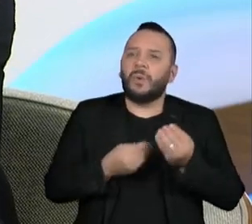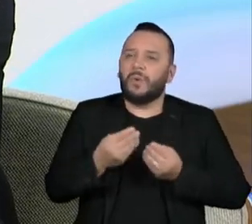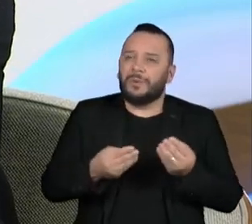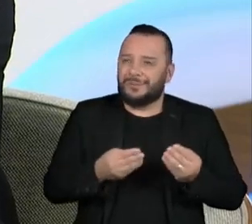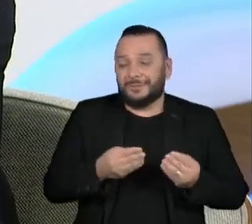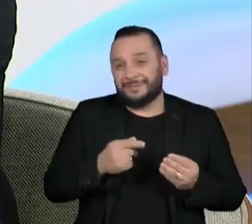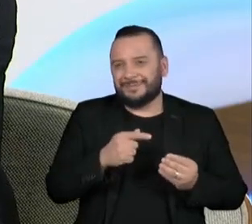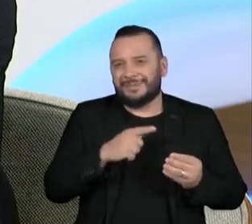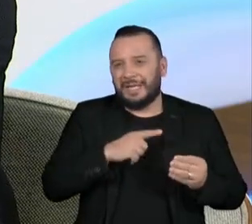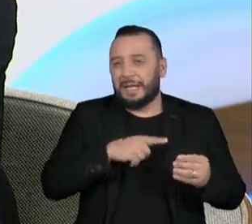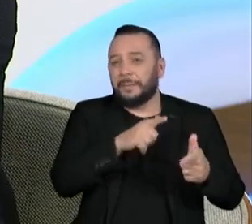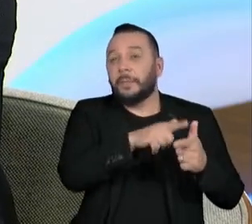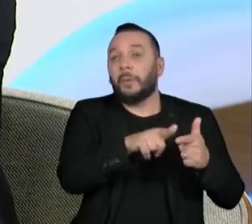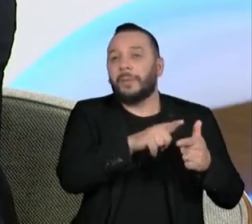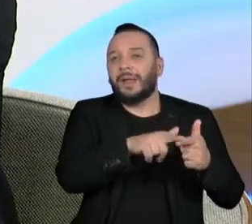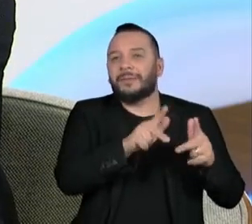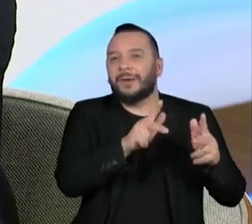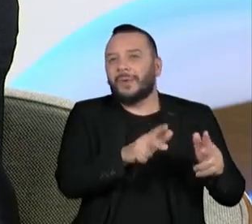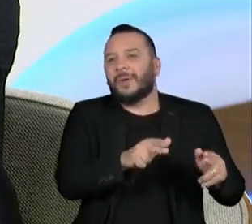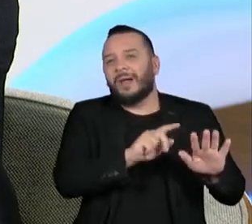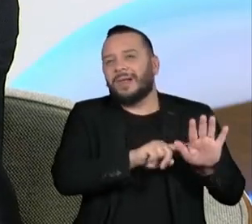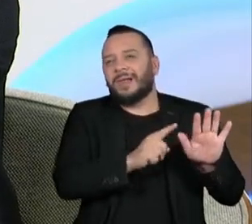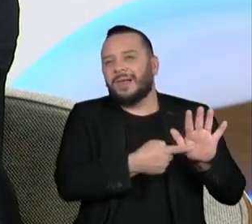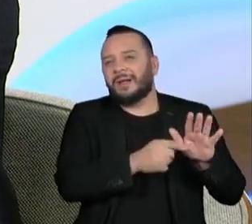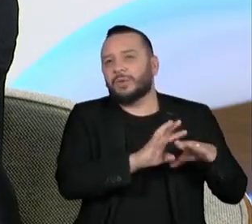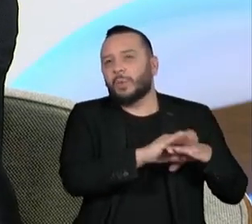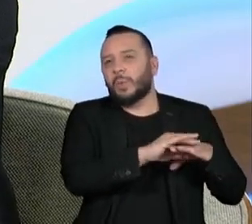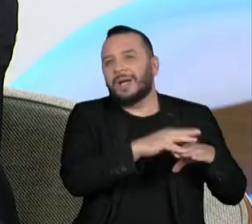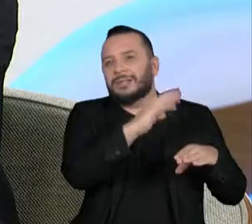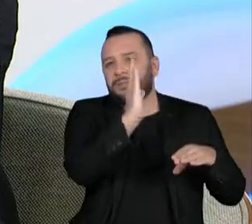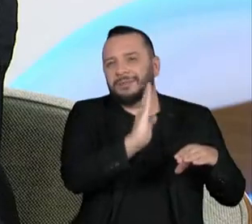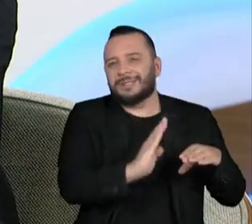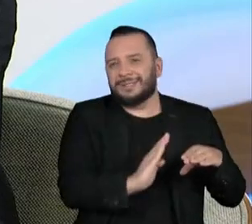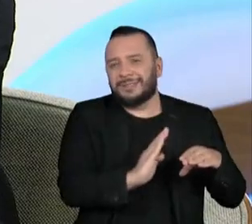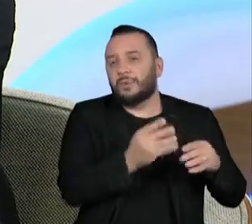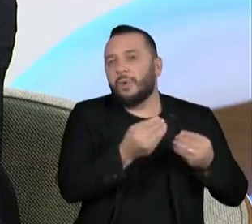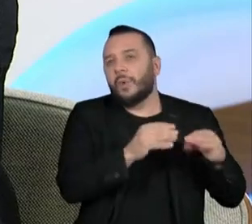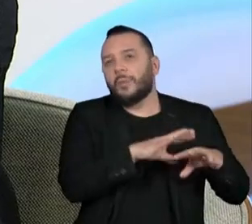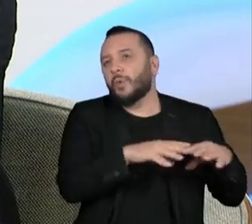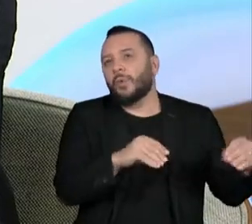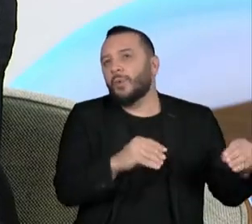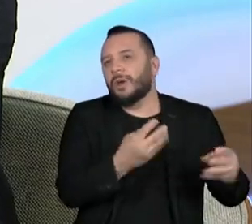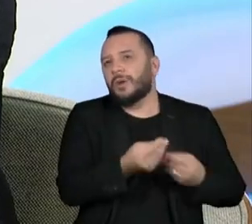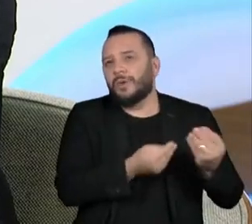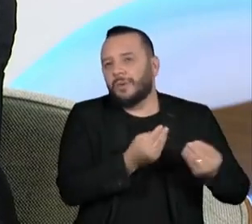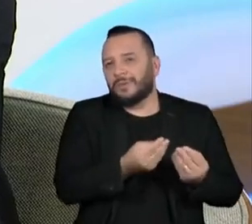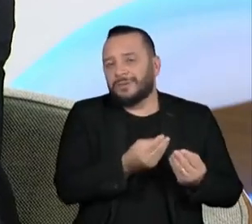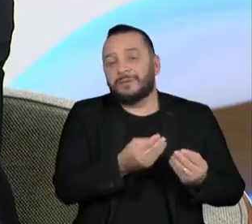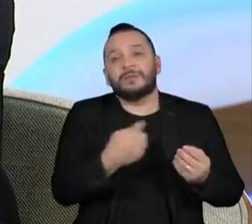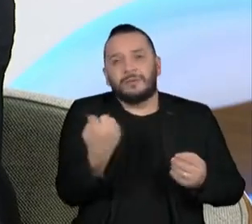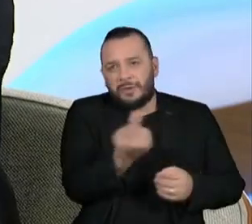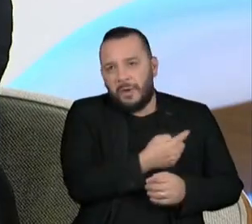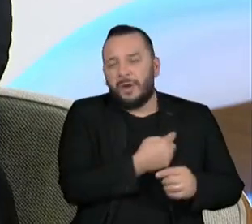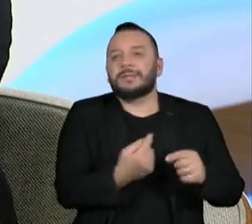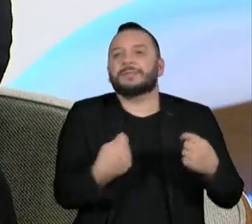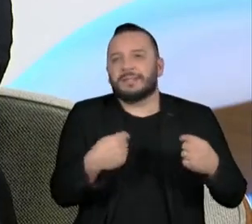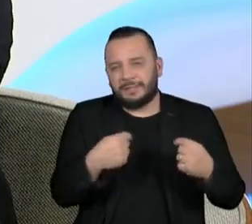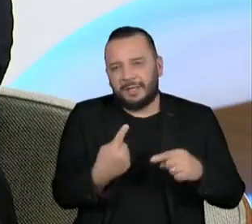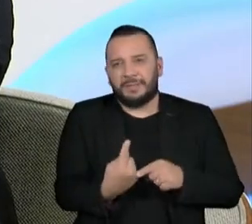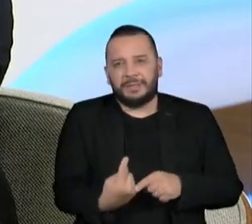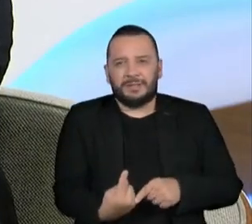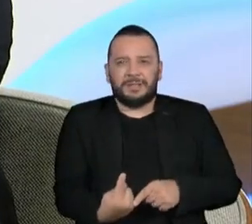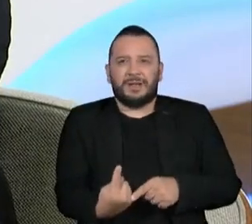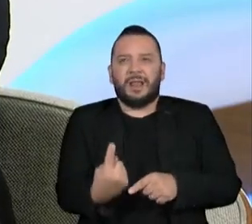não é, para as doenças do Brasil, ou para as doenças até do mundo, ela teria de começar por voltarmos ao início